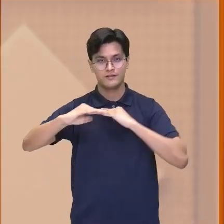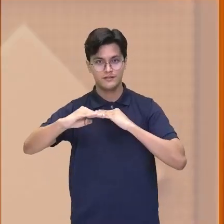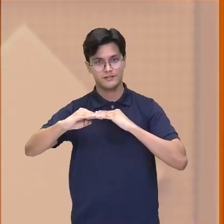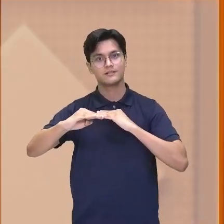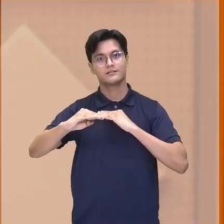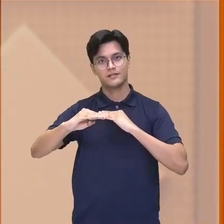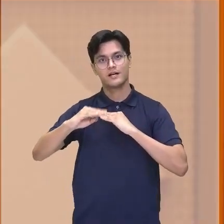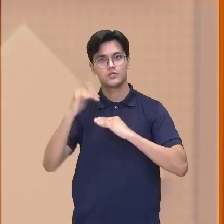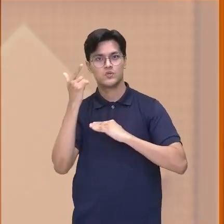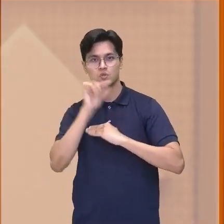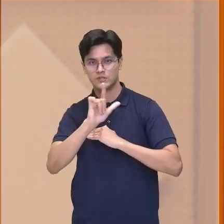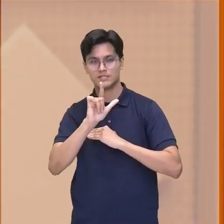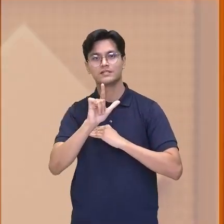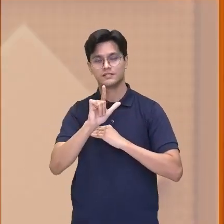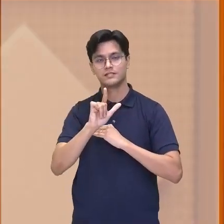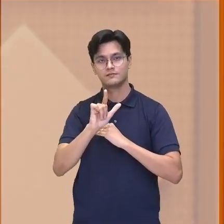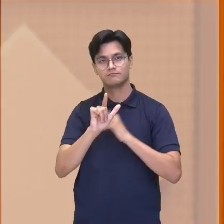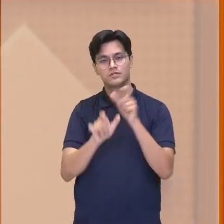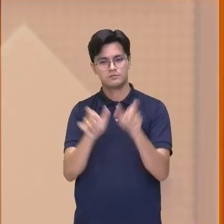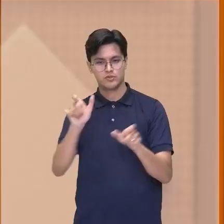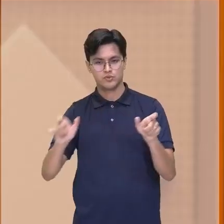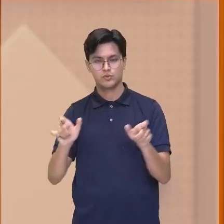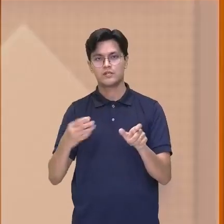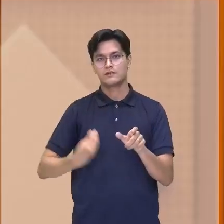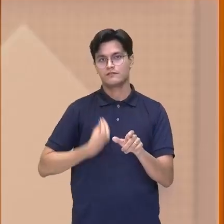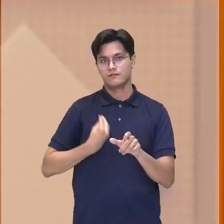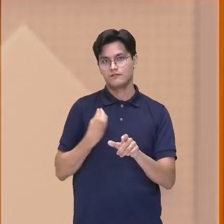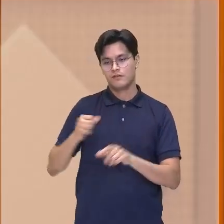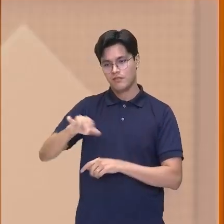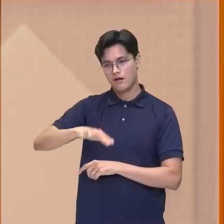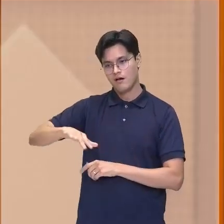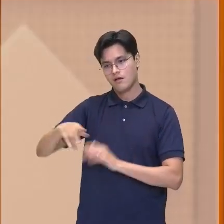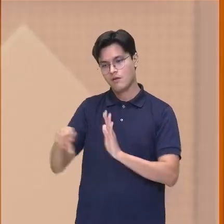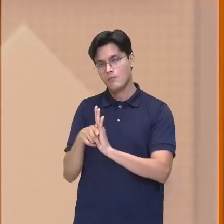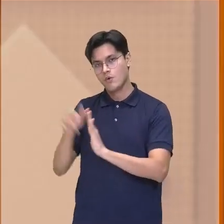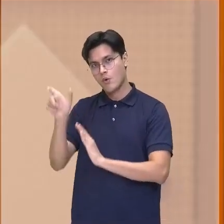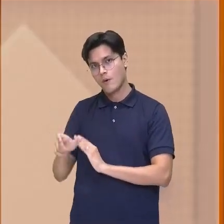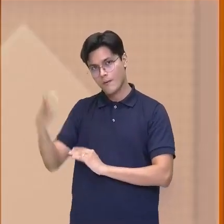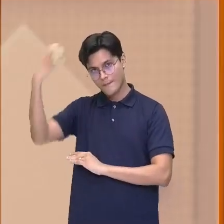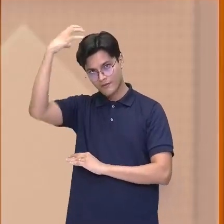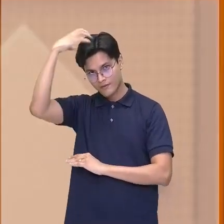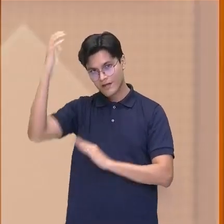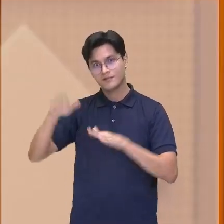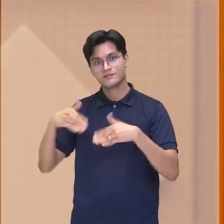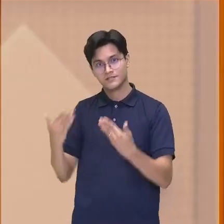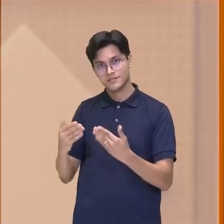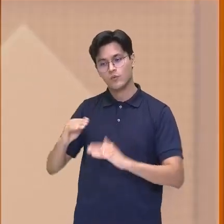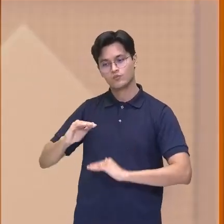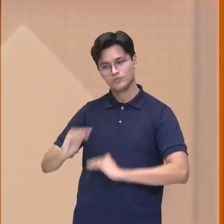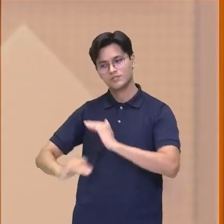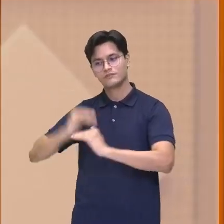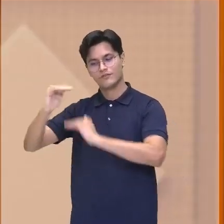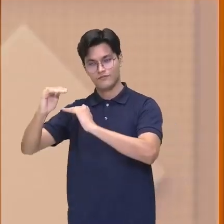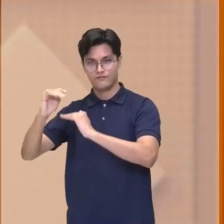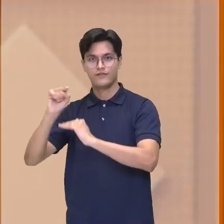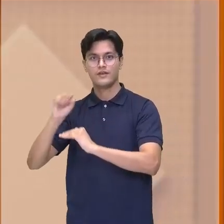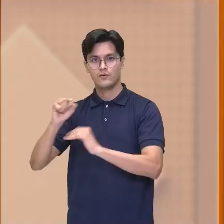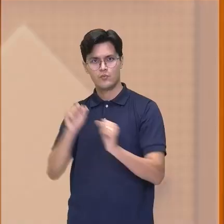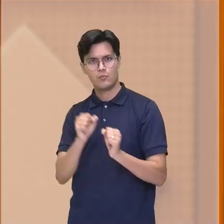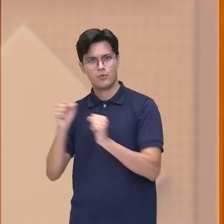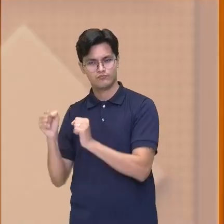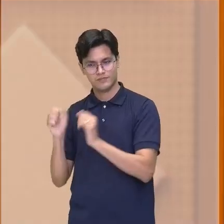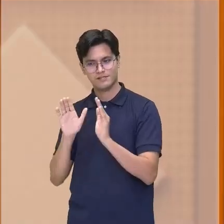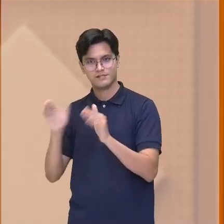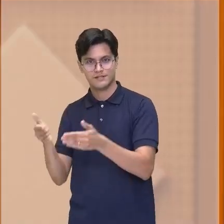daquele monarca, fortalecendo assim o poder deste rei que está se associando com esses nobres e com a